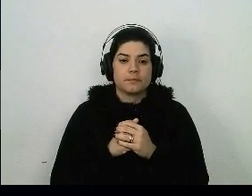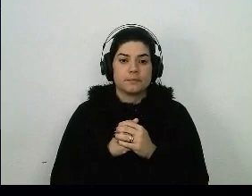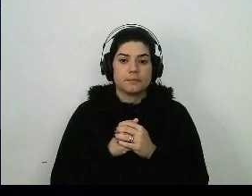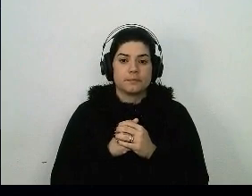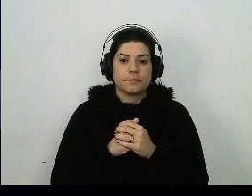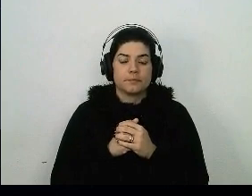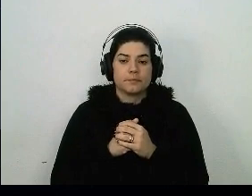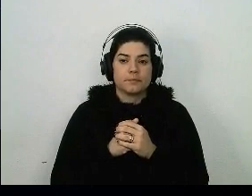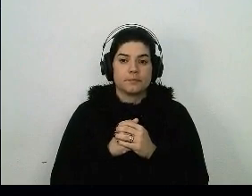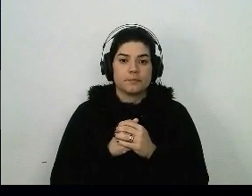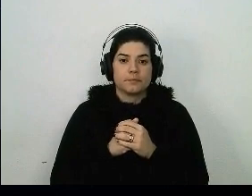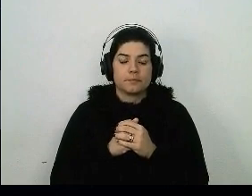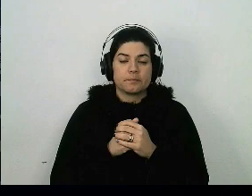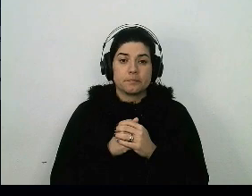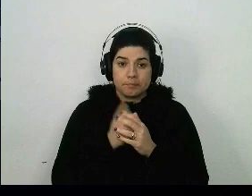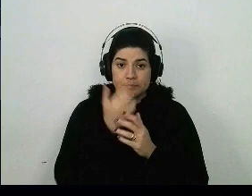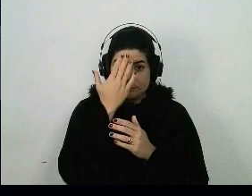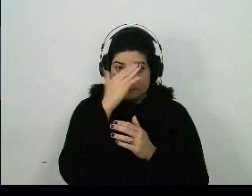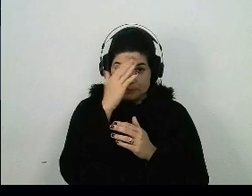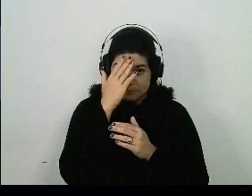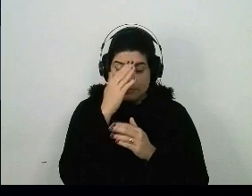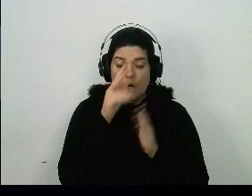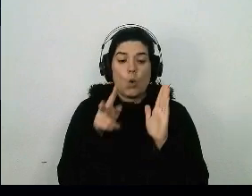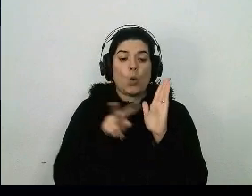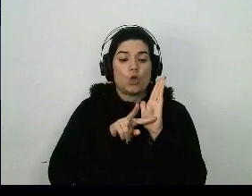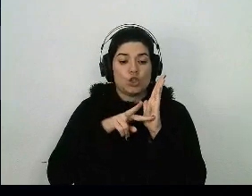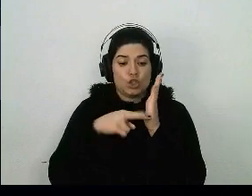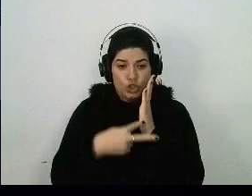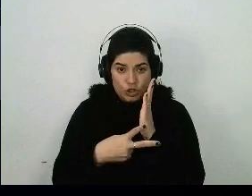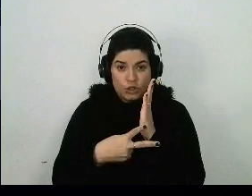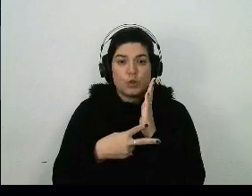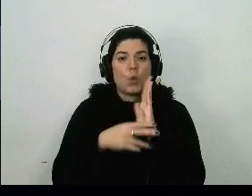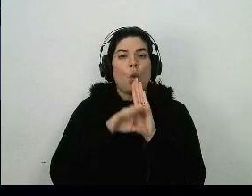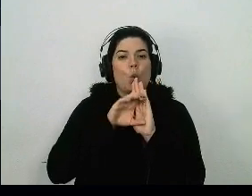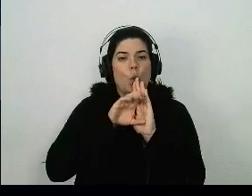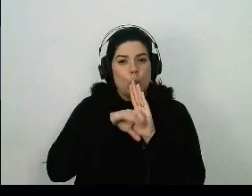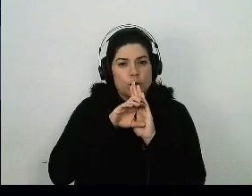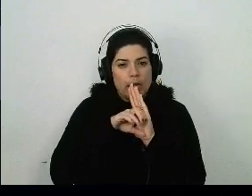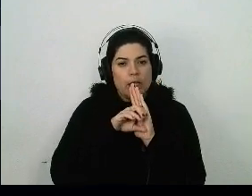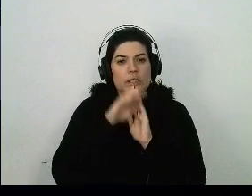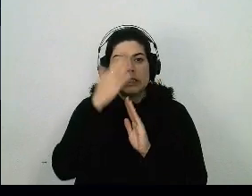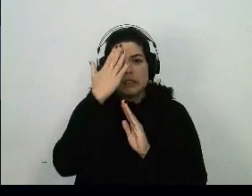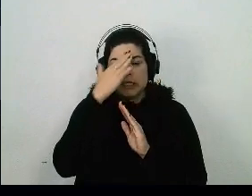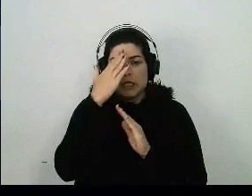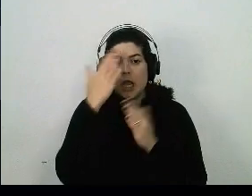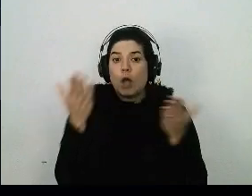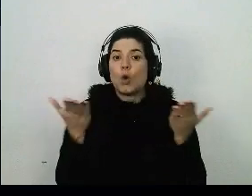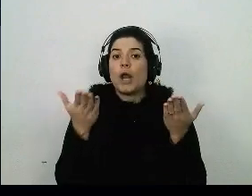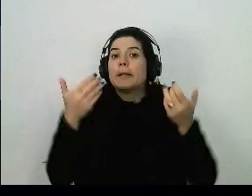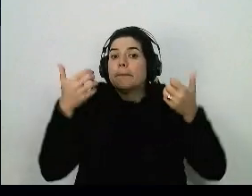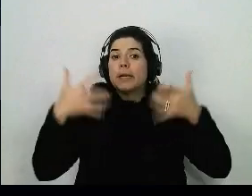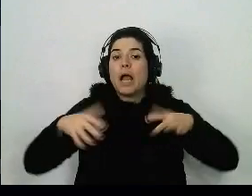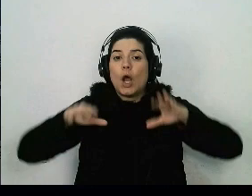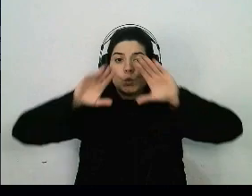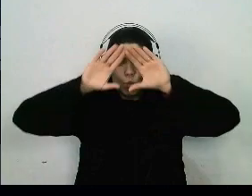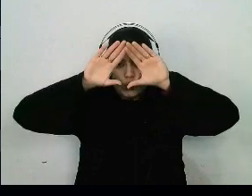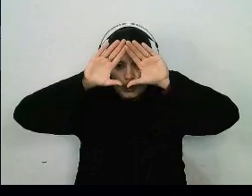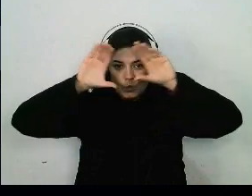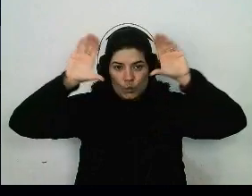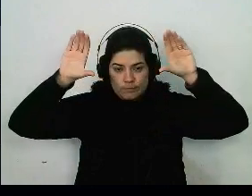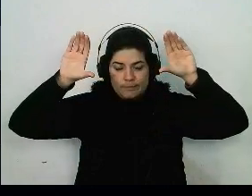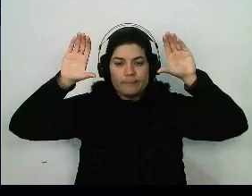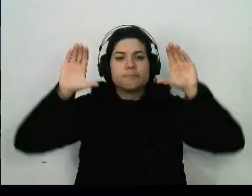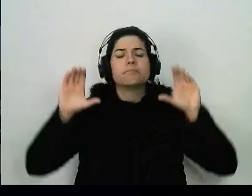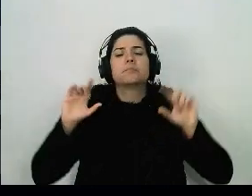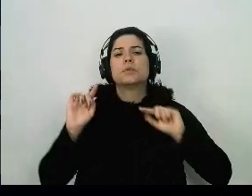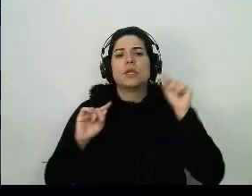Tendo esse conceito sobre blockchain, conhecendo sobre blockchain, vamos conversar agora sobre nuvem, para a gente começar a entender